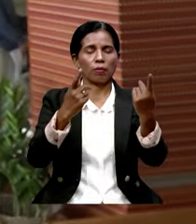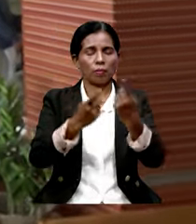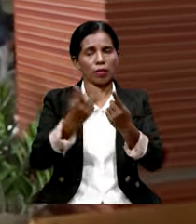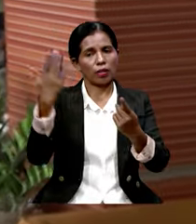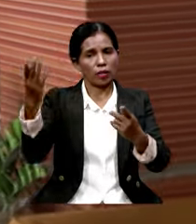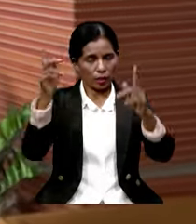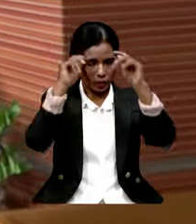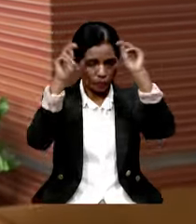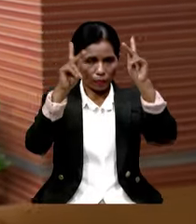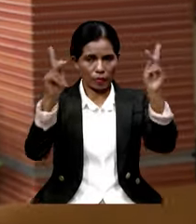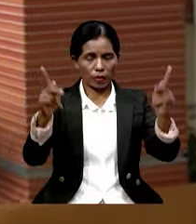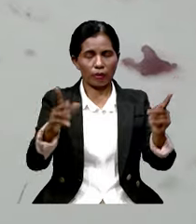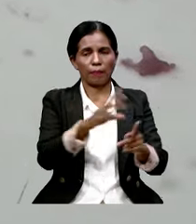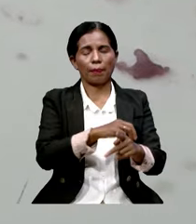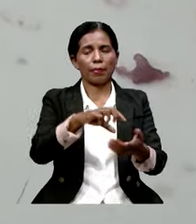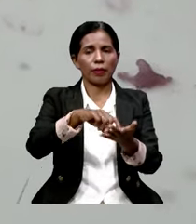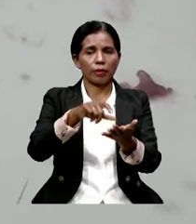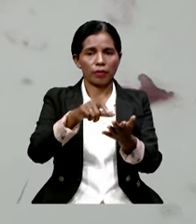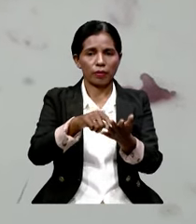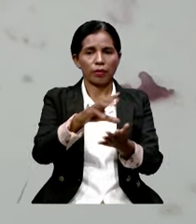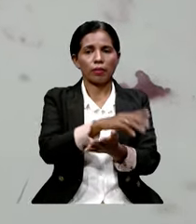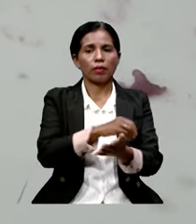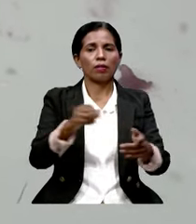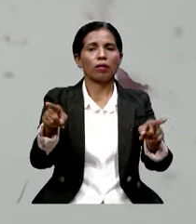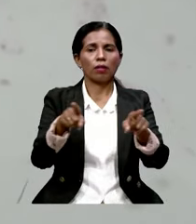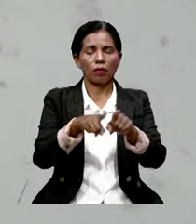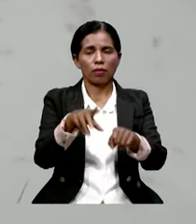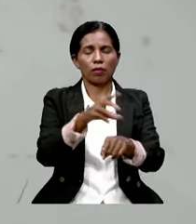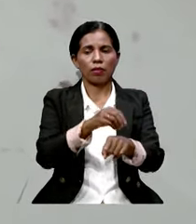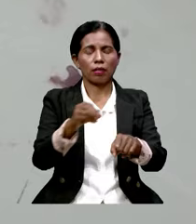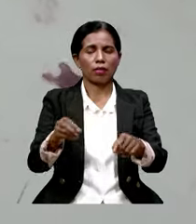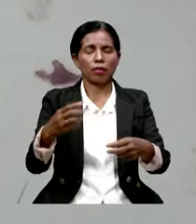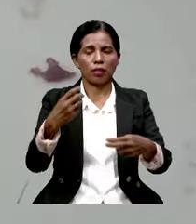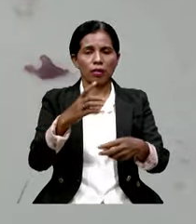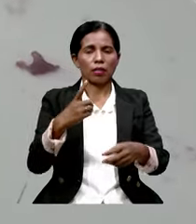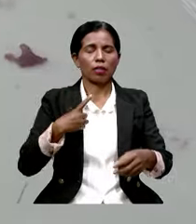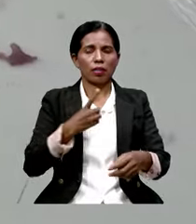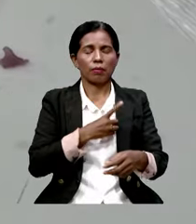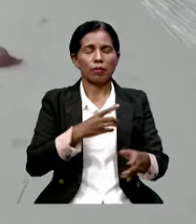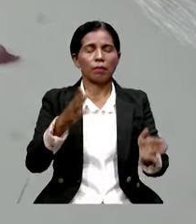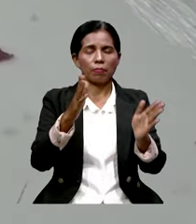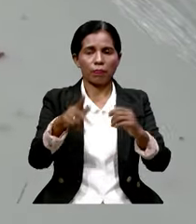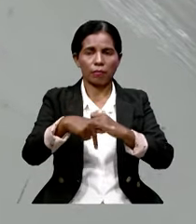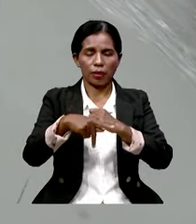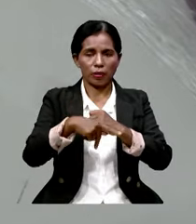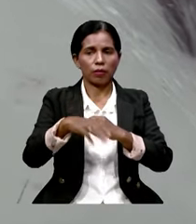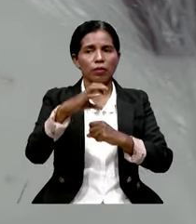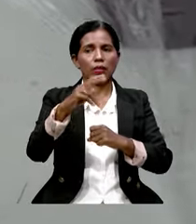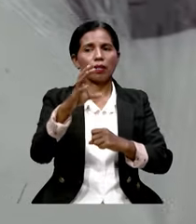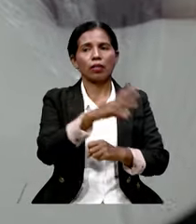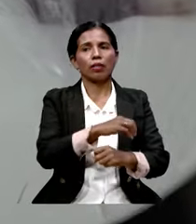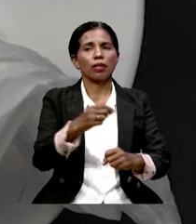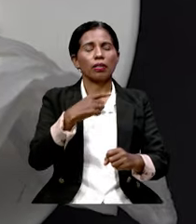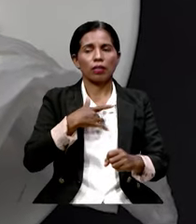Plaza. E a NB, doce refere contaminado ao frasco. Nune, deputado bancada Senarte, Natalino dos Santos,